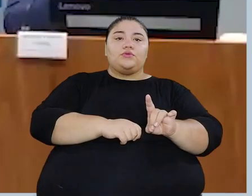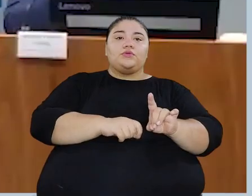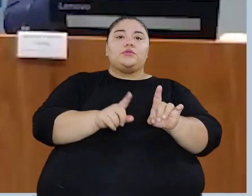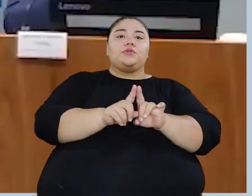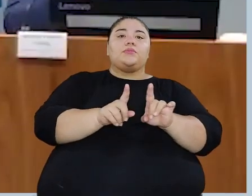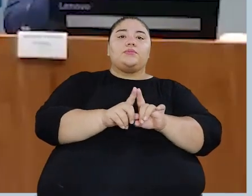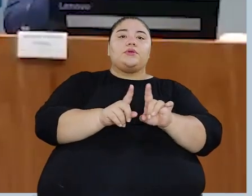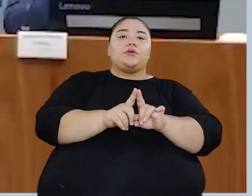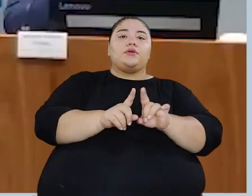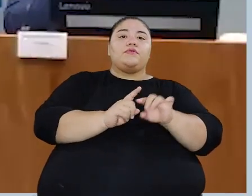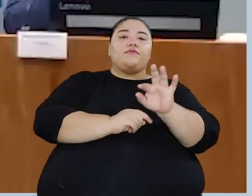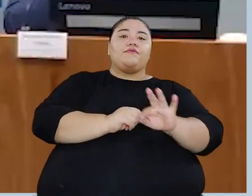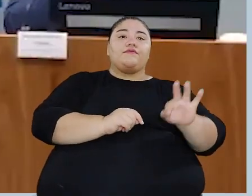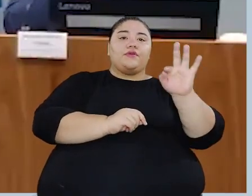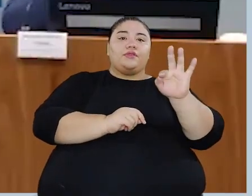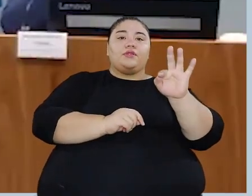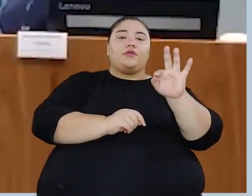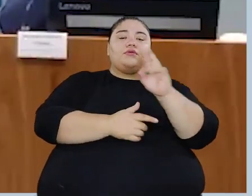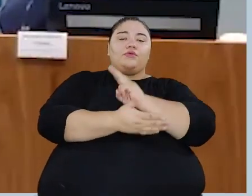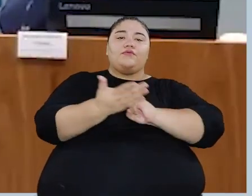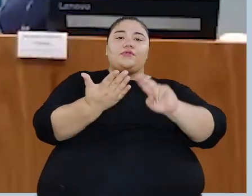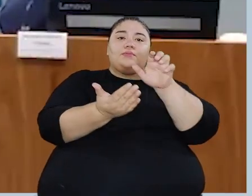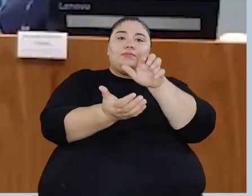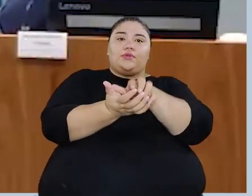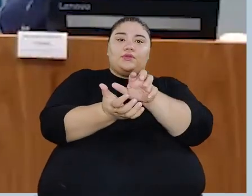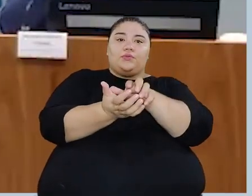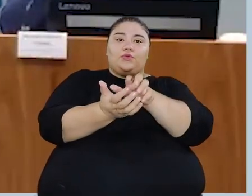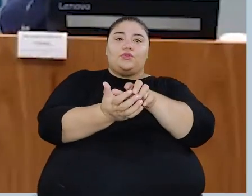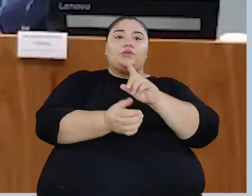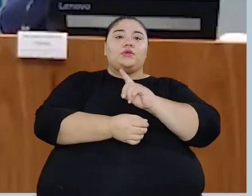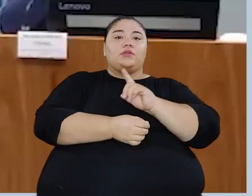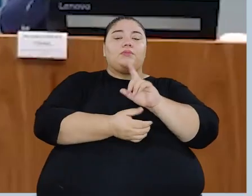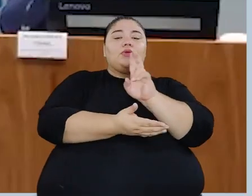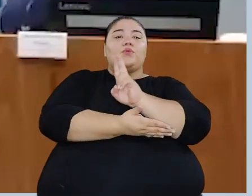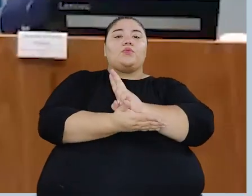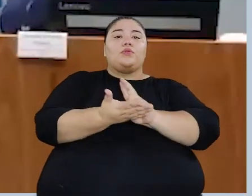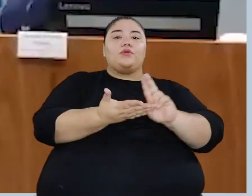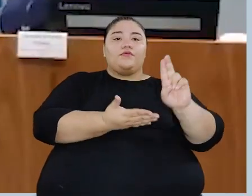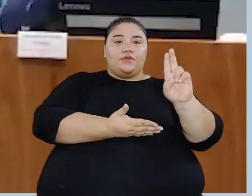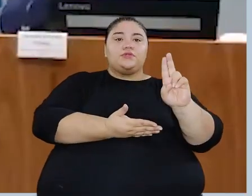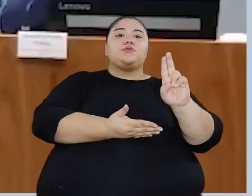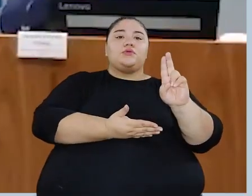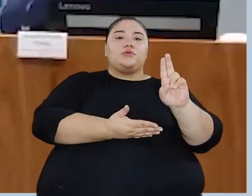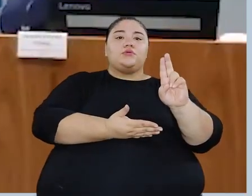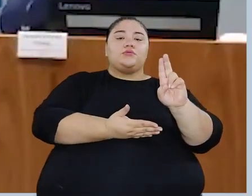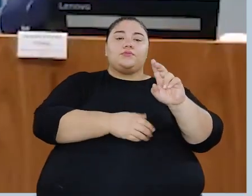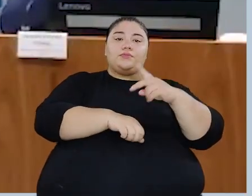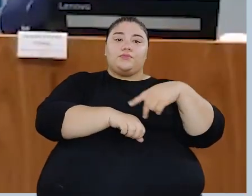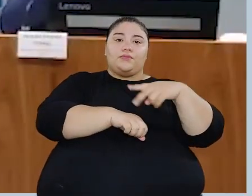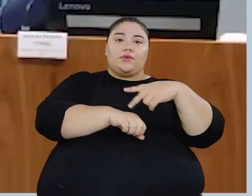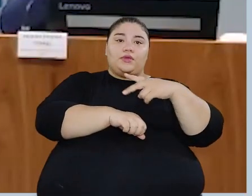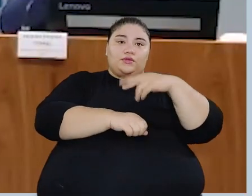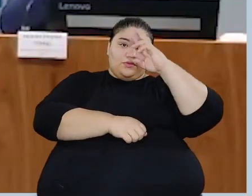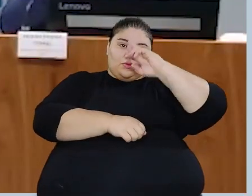Federal de Pernambuco, e tem especialização em Direito Tributário Internacional pela Università degli Studi di Roma,